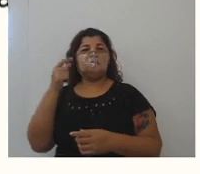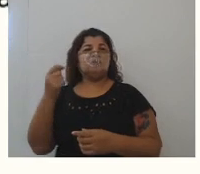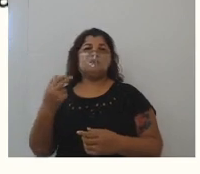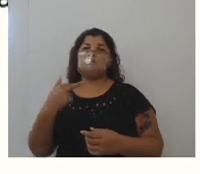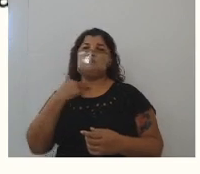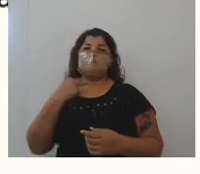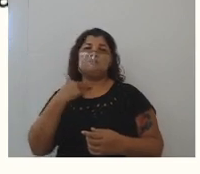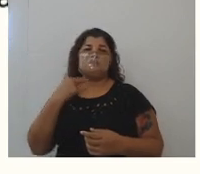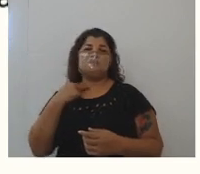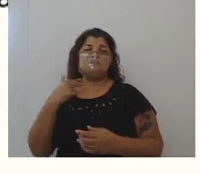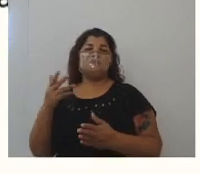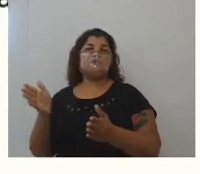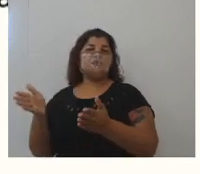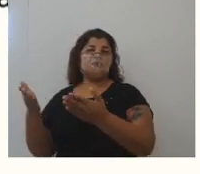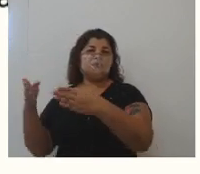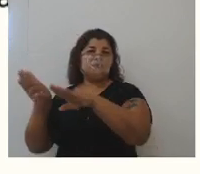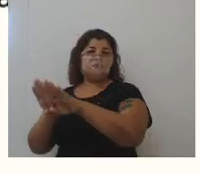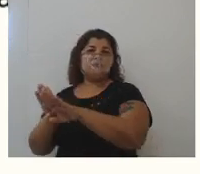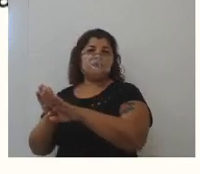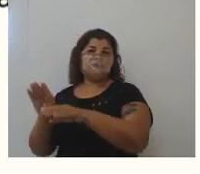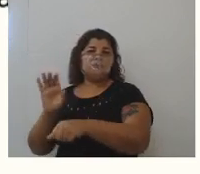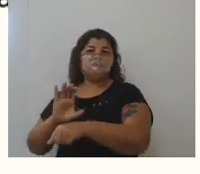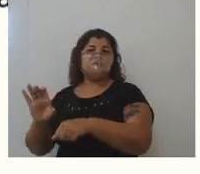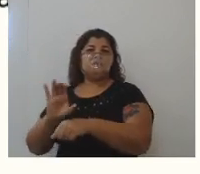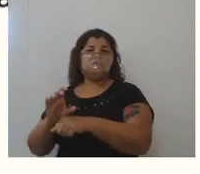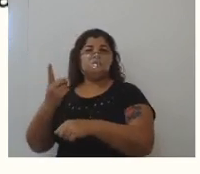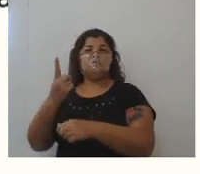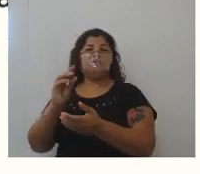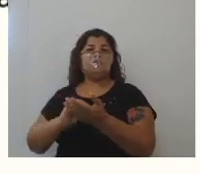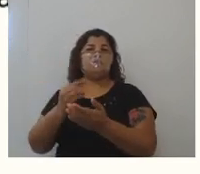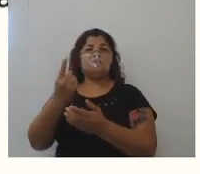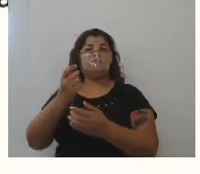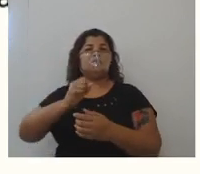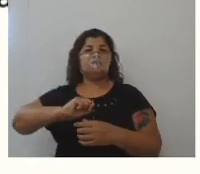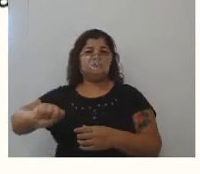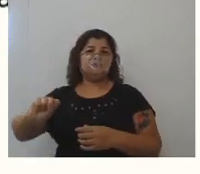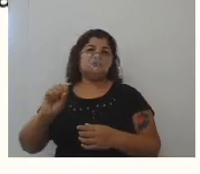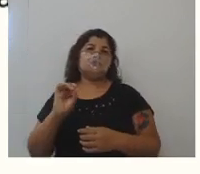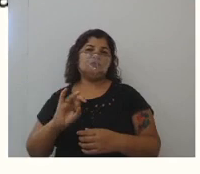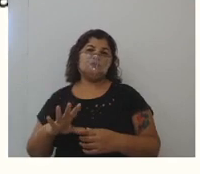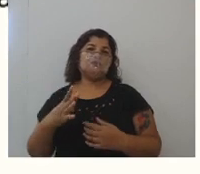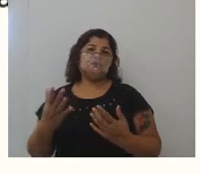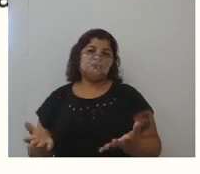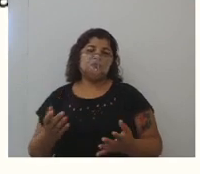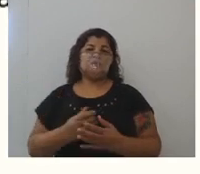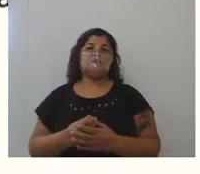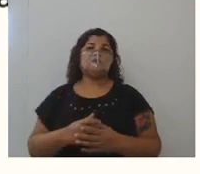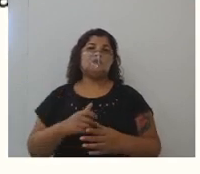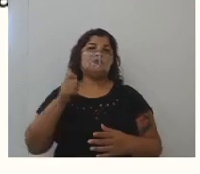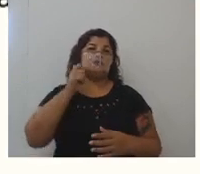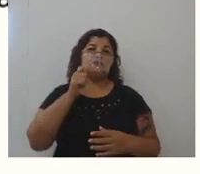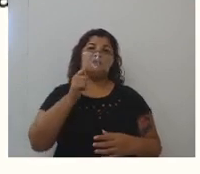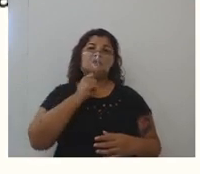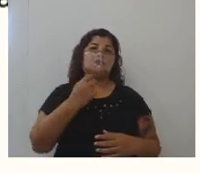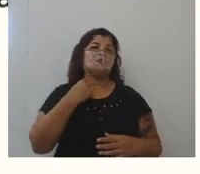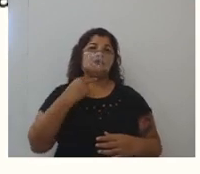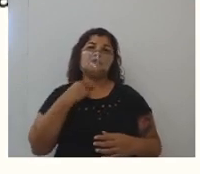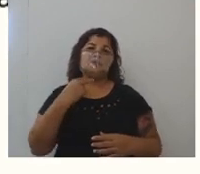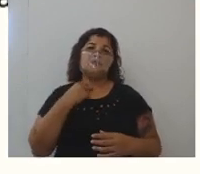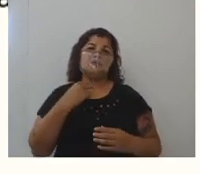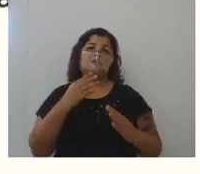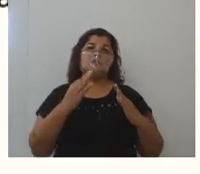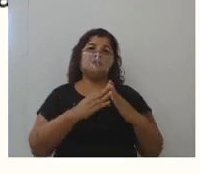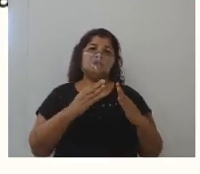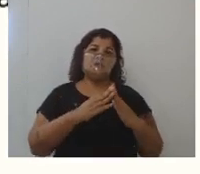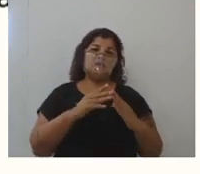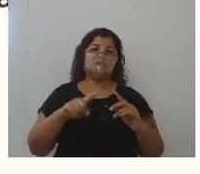foi obrigado a abandonar o curso quando faltava apenas um semestre para a formatura. Como a mãe não podia sustentar a casa